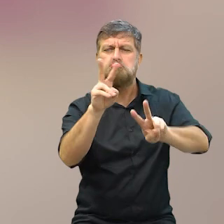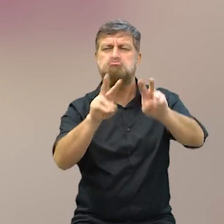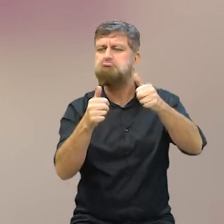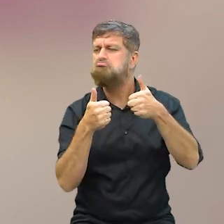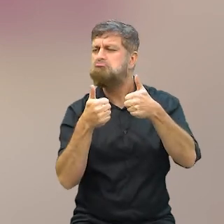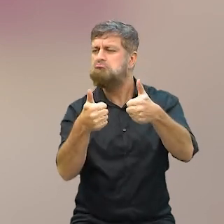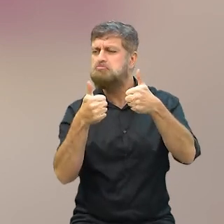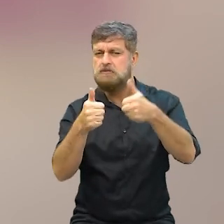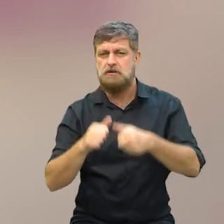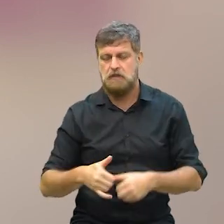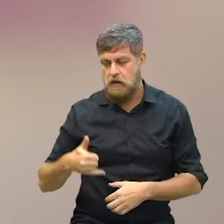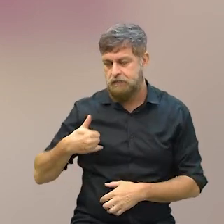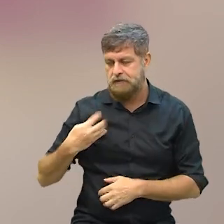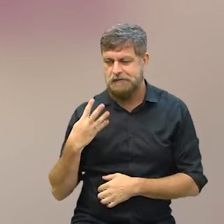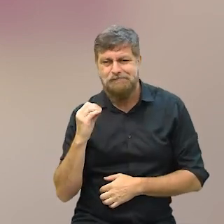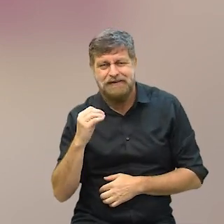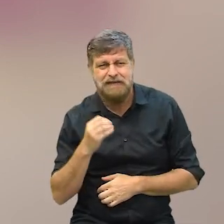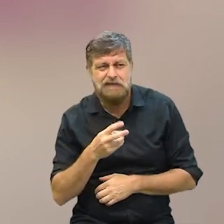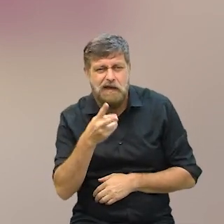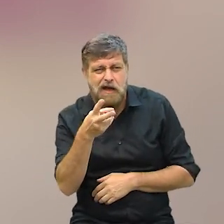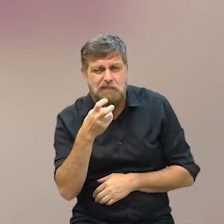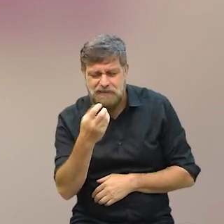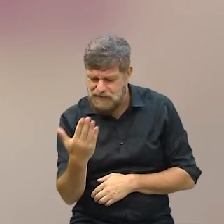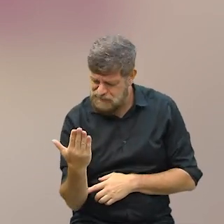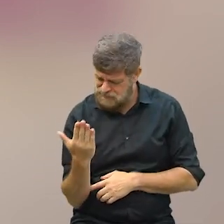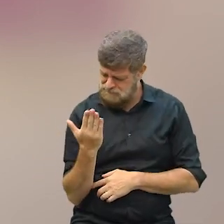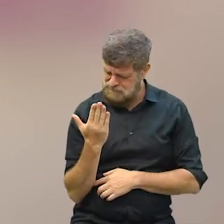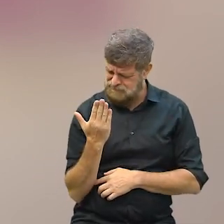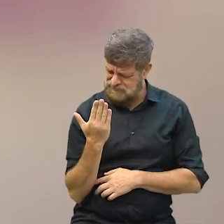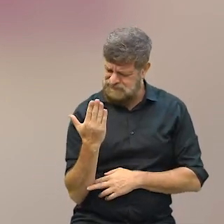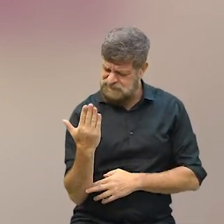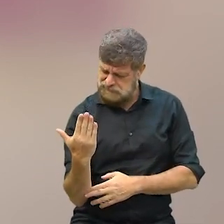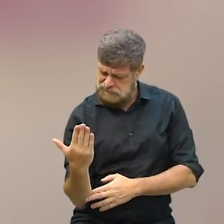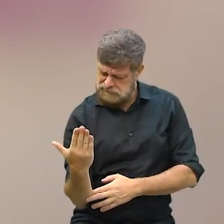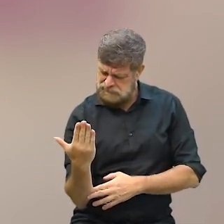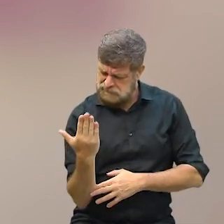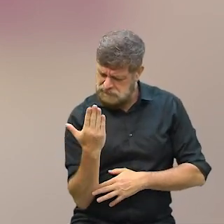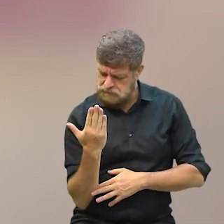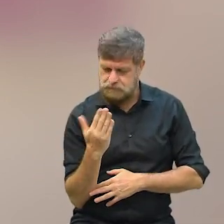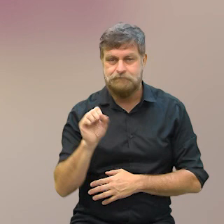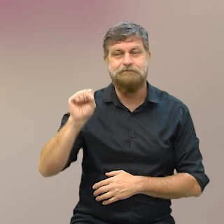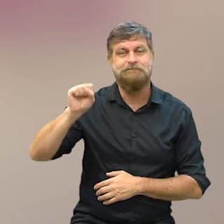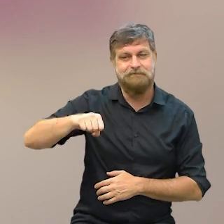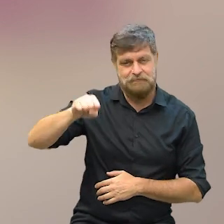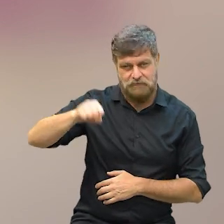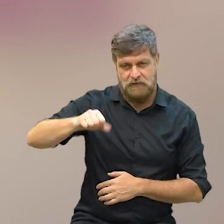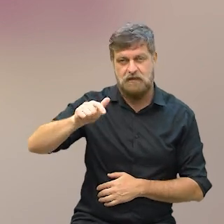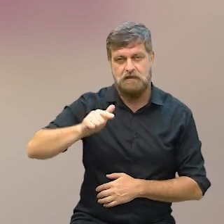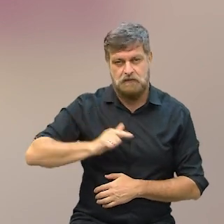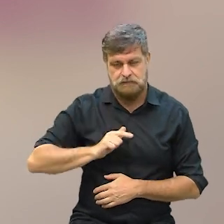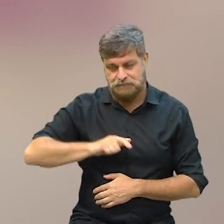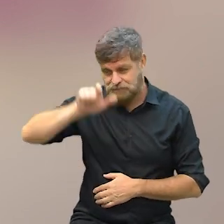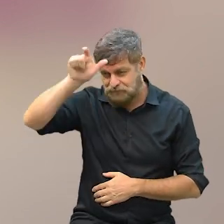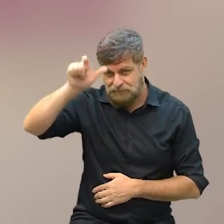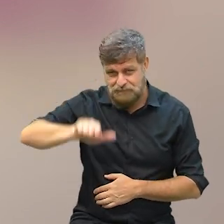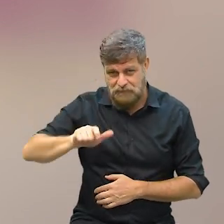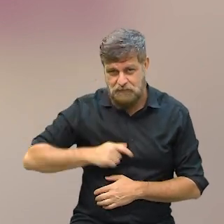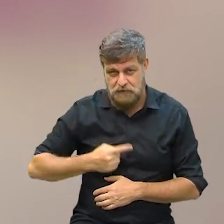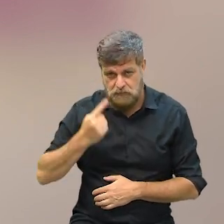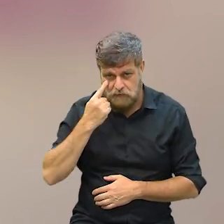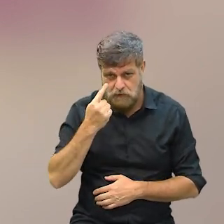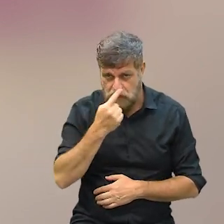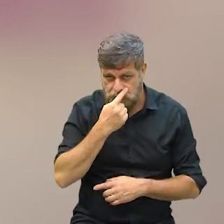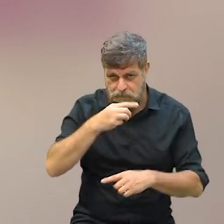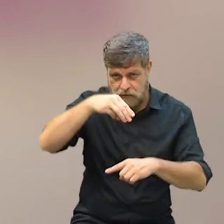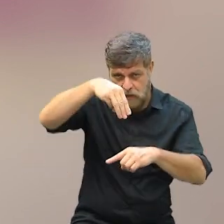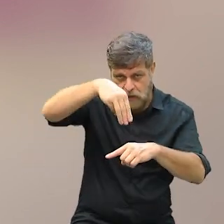super bem, e a partir dos 40 começa a ter dificuldade para perto. Sim, ele vai, eu vou dizer, se a pessoa não for